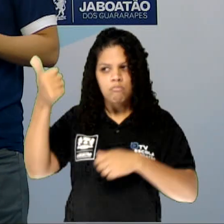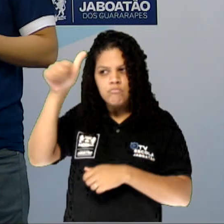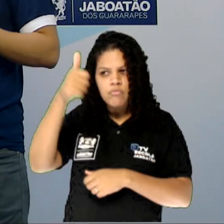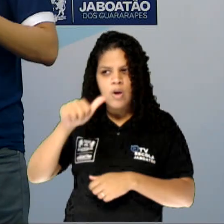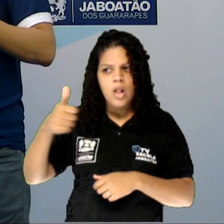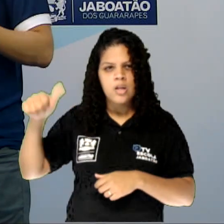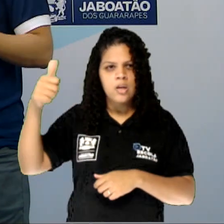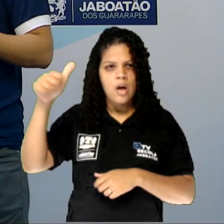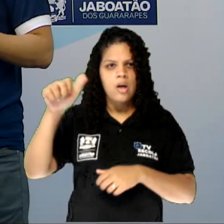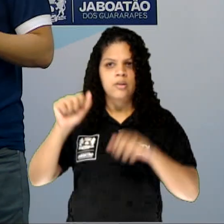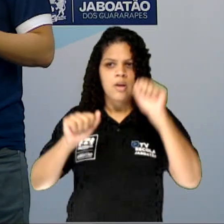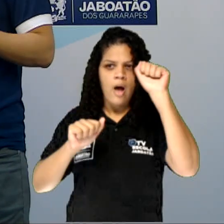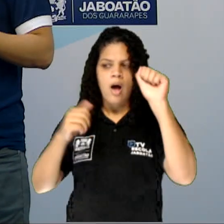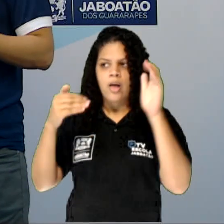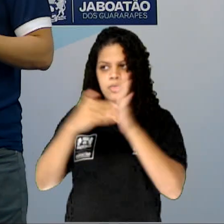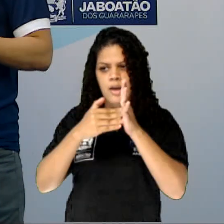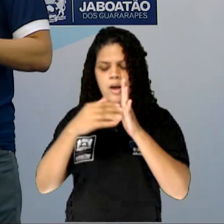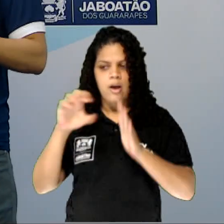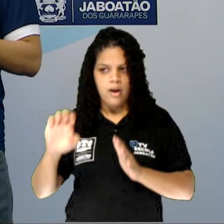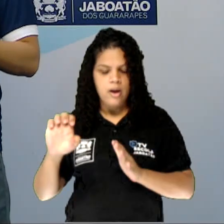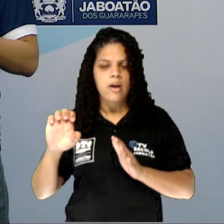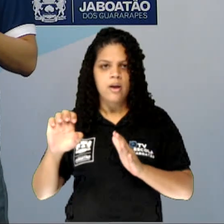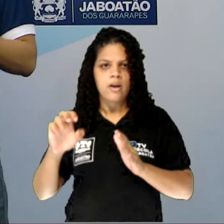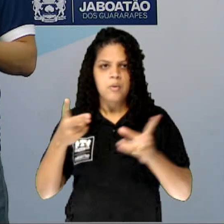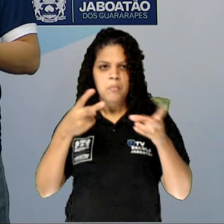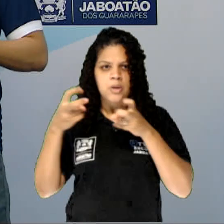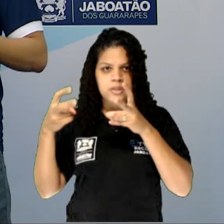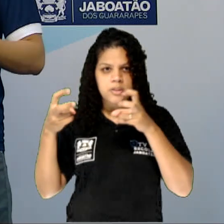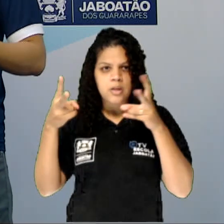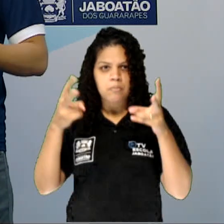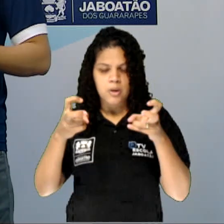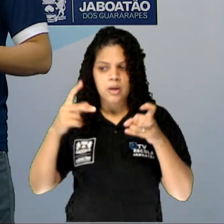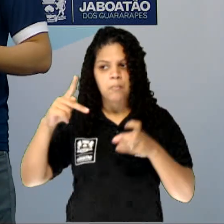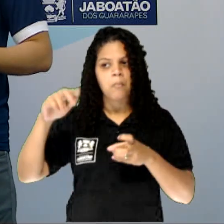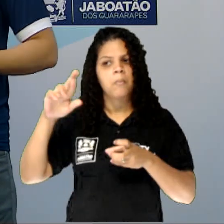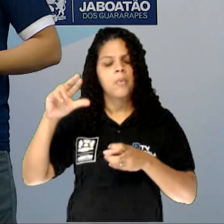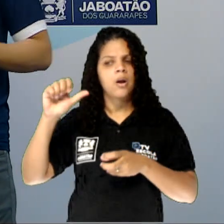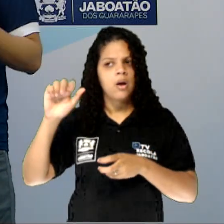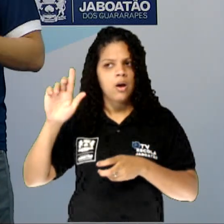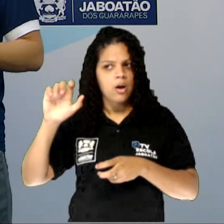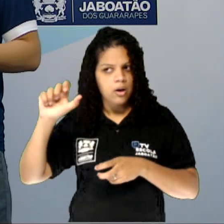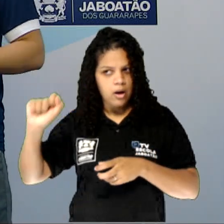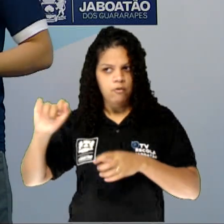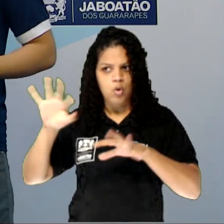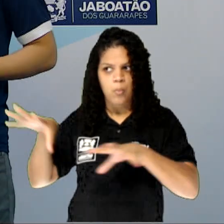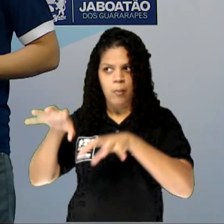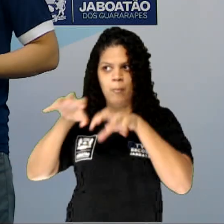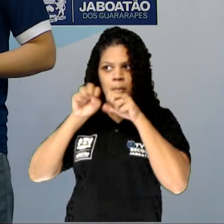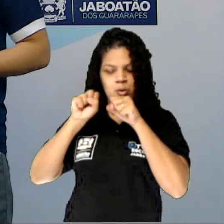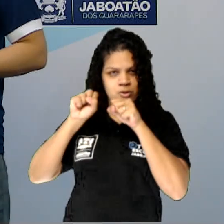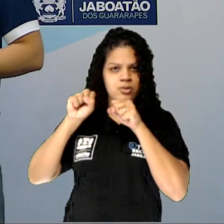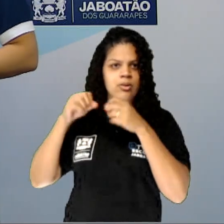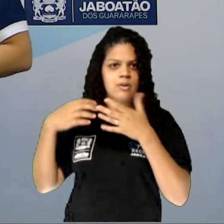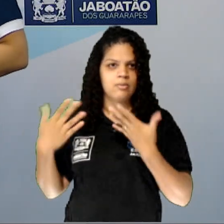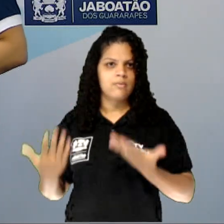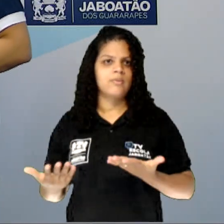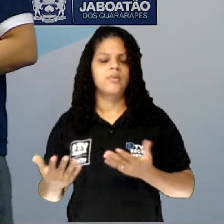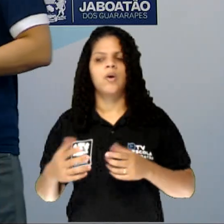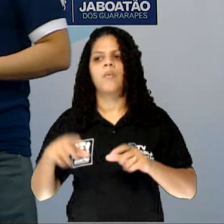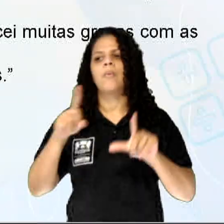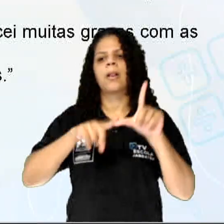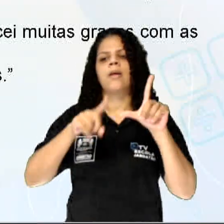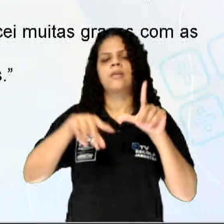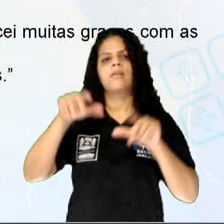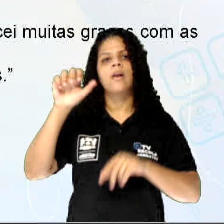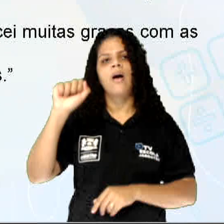o sentido foi mantido. Ou seja, a palavra praga foi empregada com o sentido de maldição. Item A.